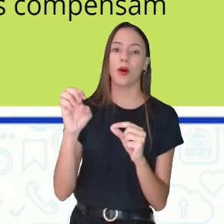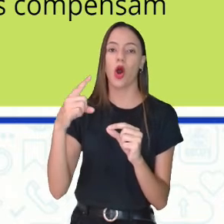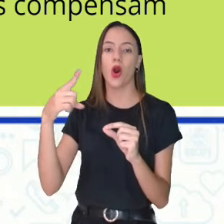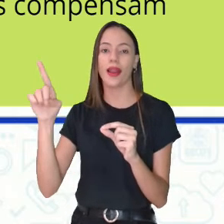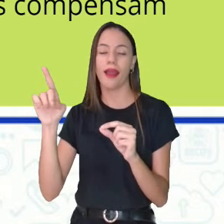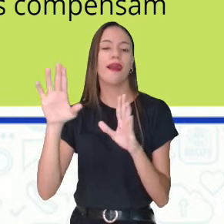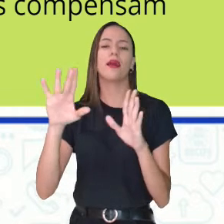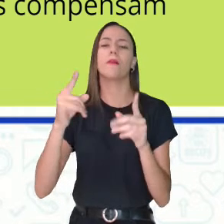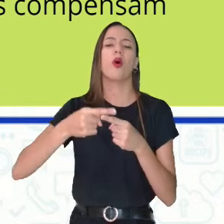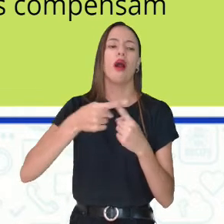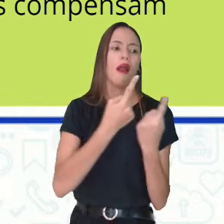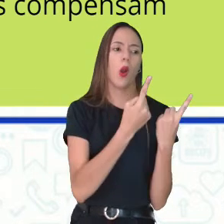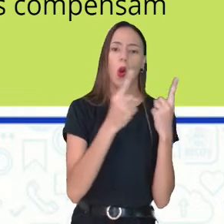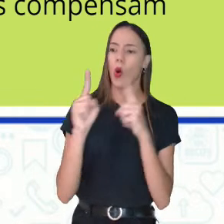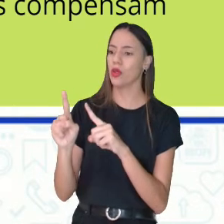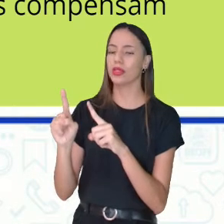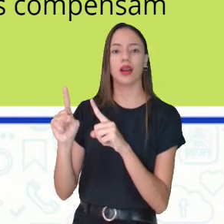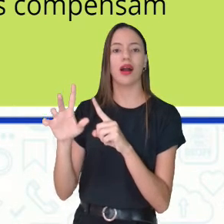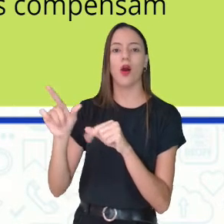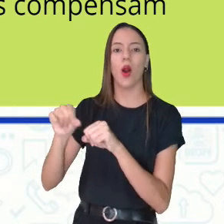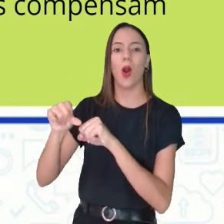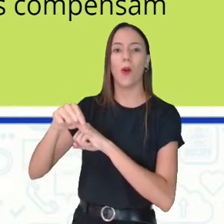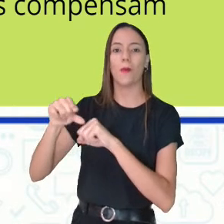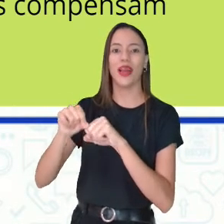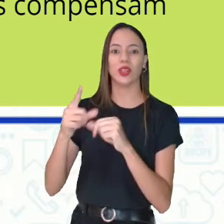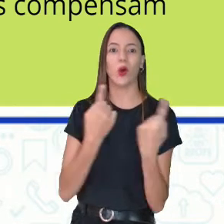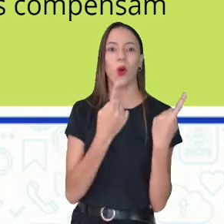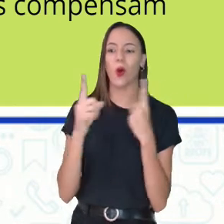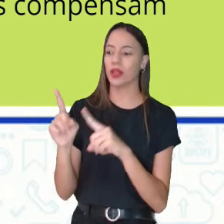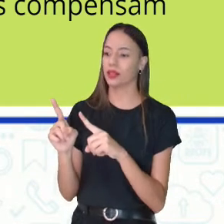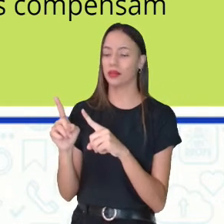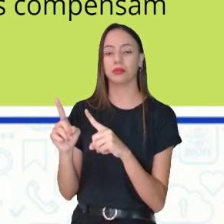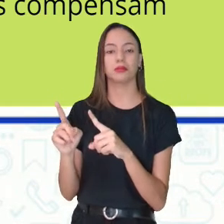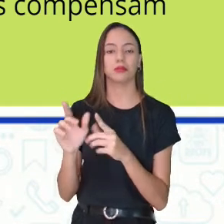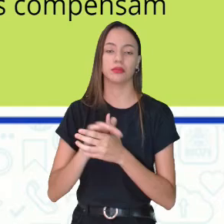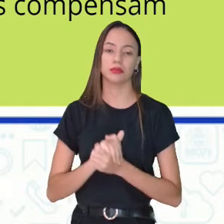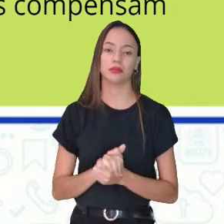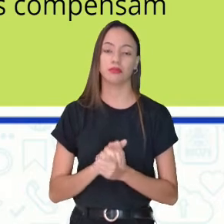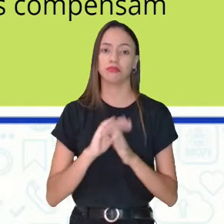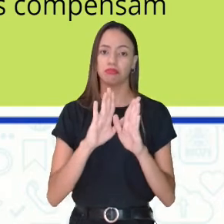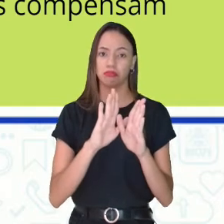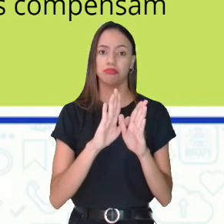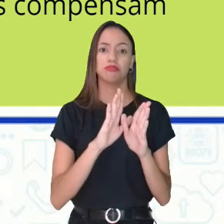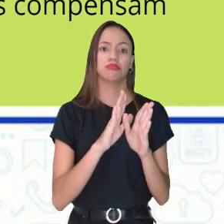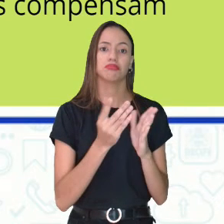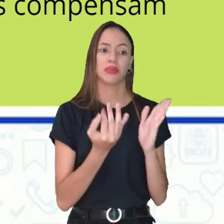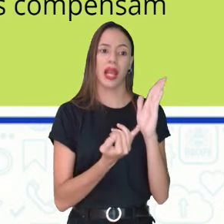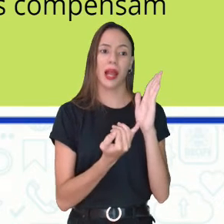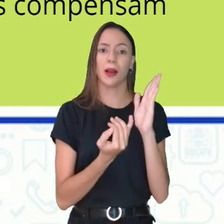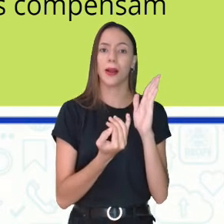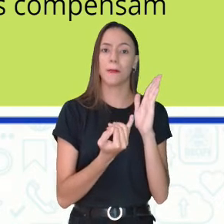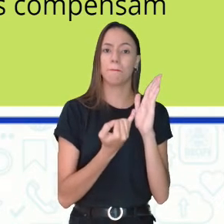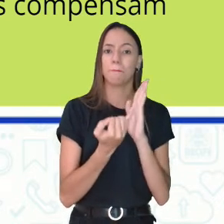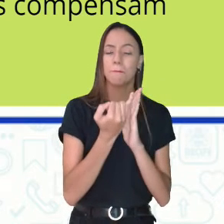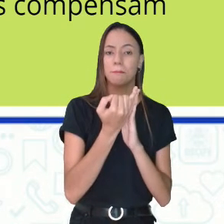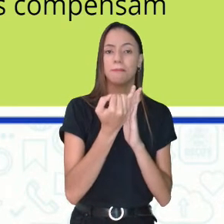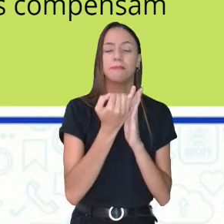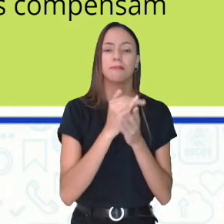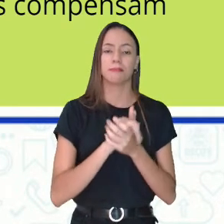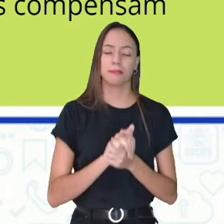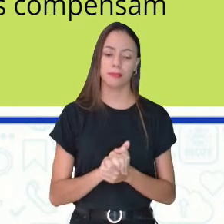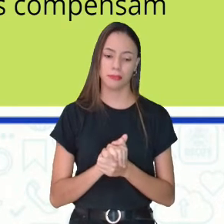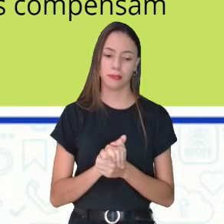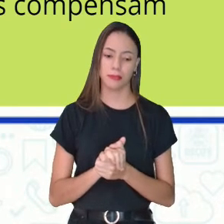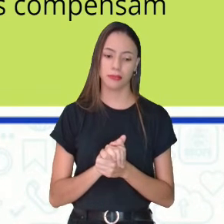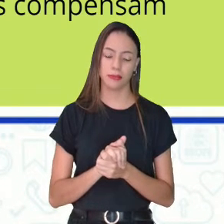argumento oposto. Os ganhos com os impostos sejam vultuosos, nem de longe se compensa o dinheiro gasto